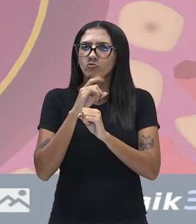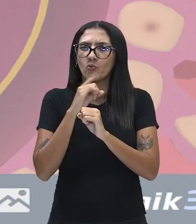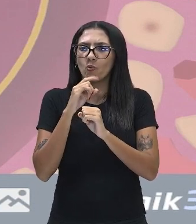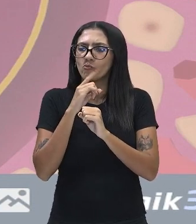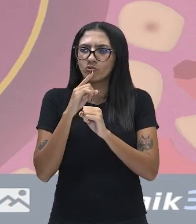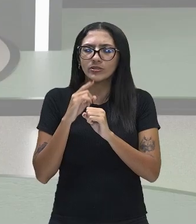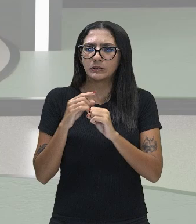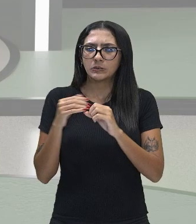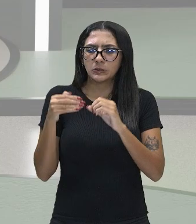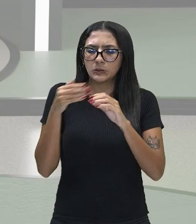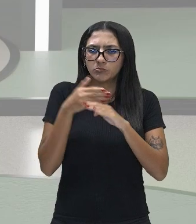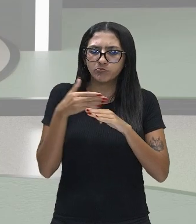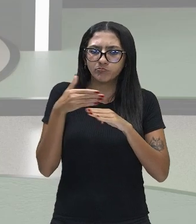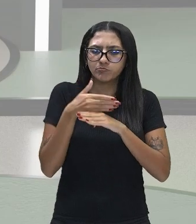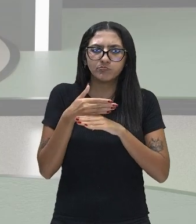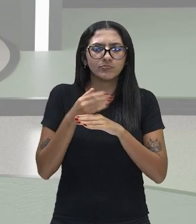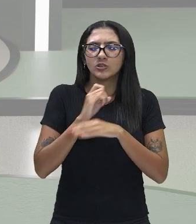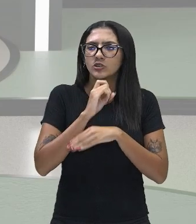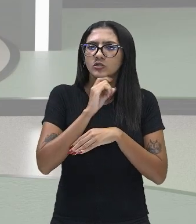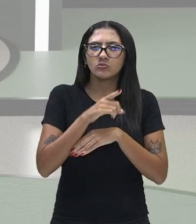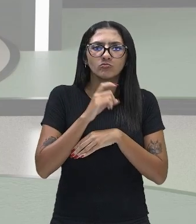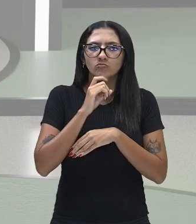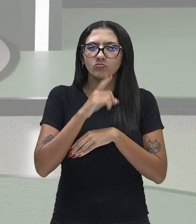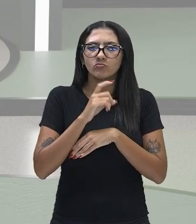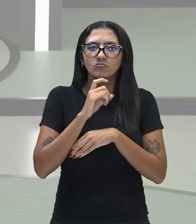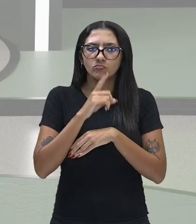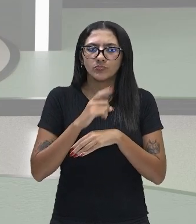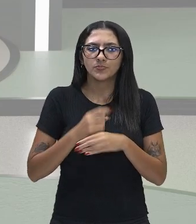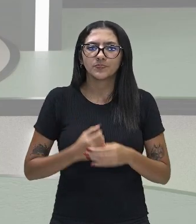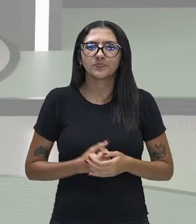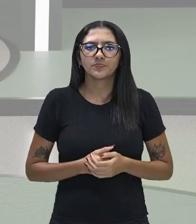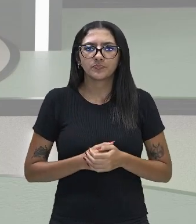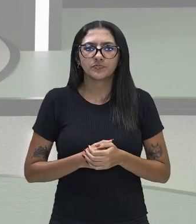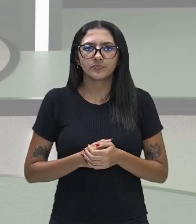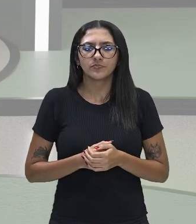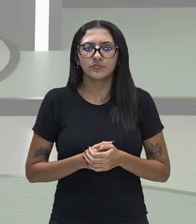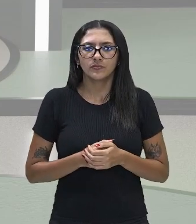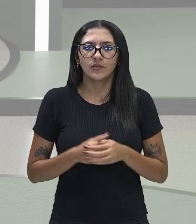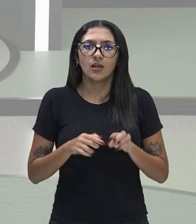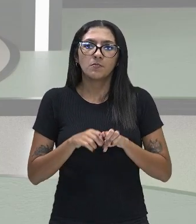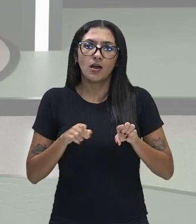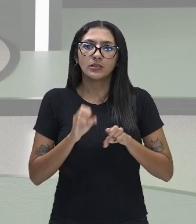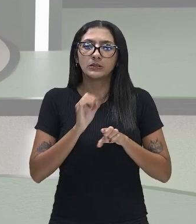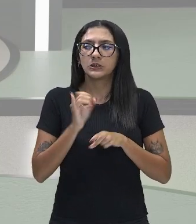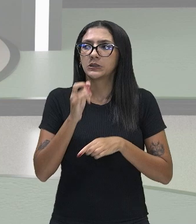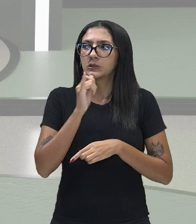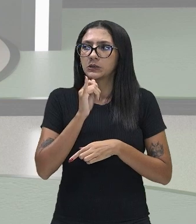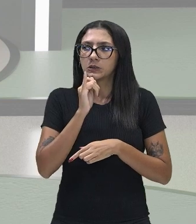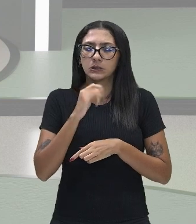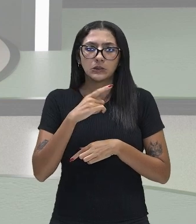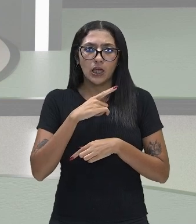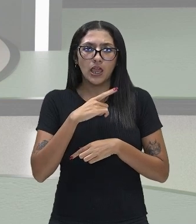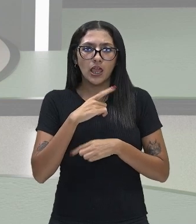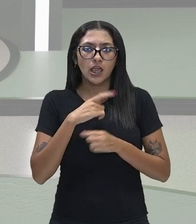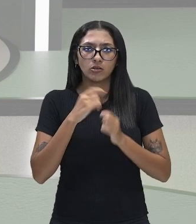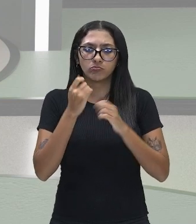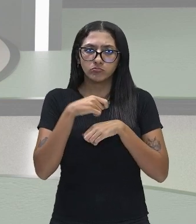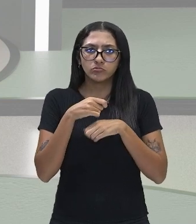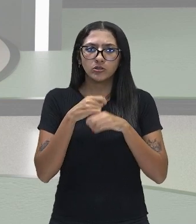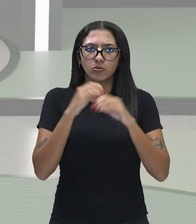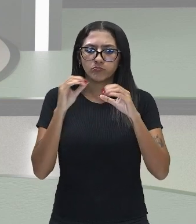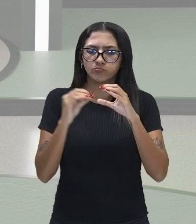outro espermatozoide entrar juntamente nesse momento, é quando se origina os gêmeos